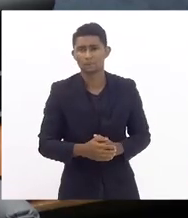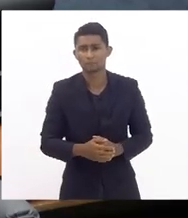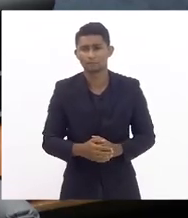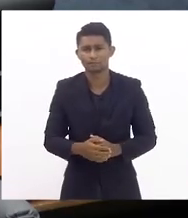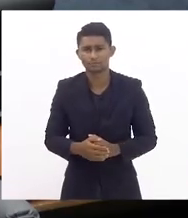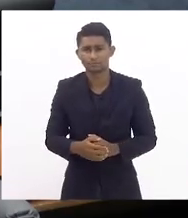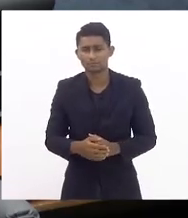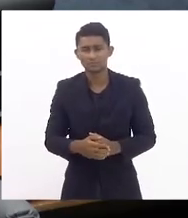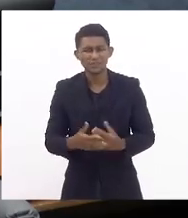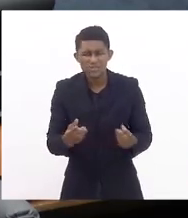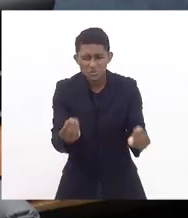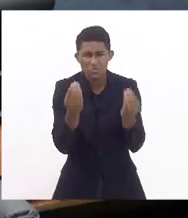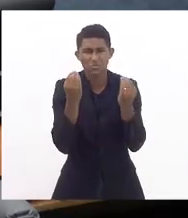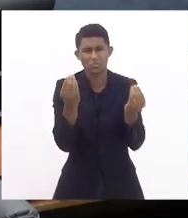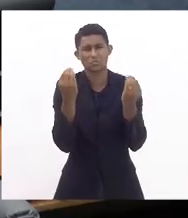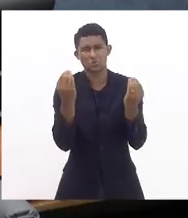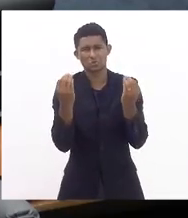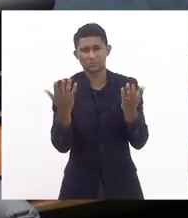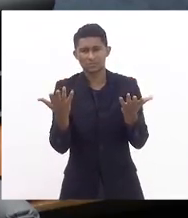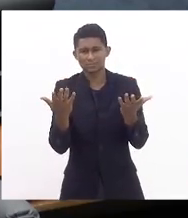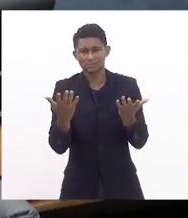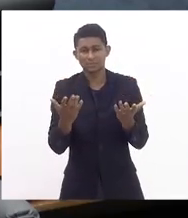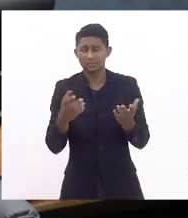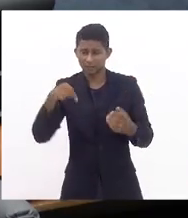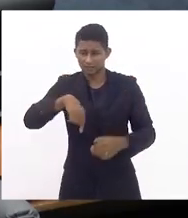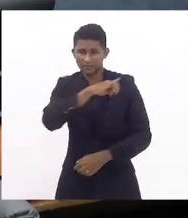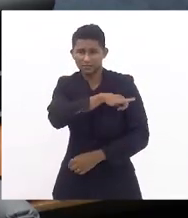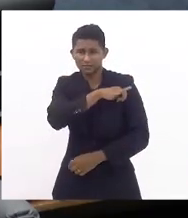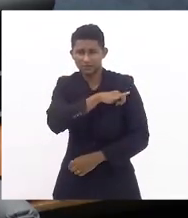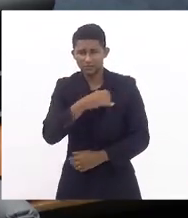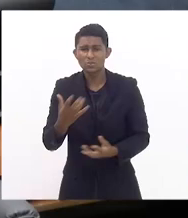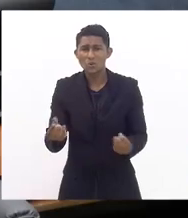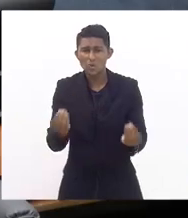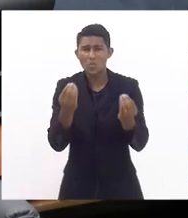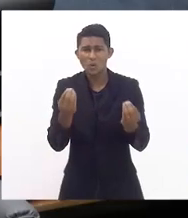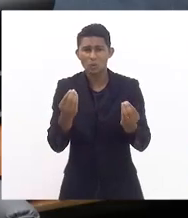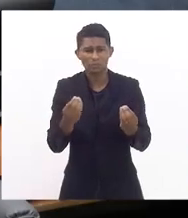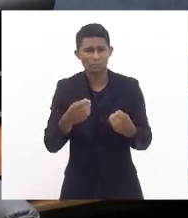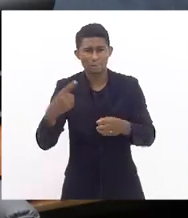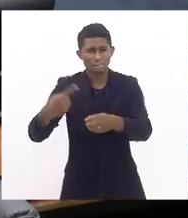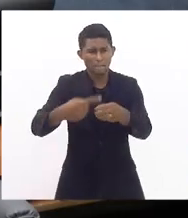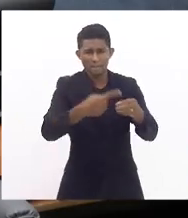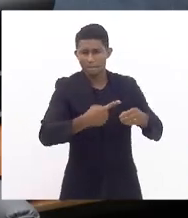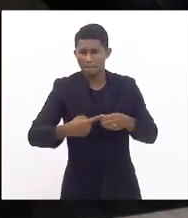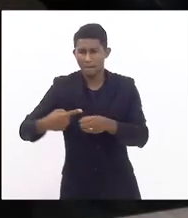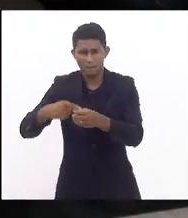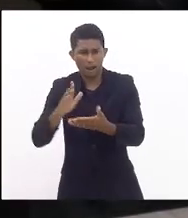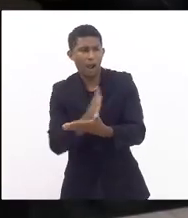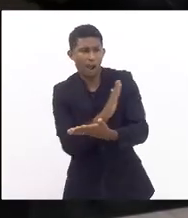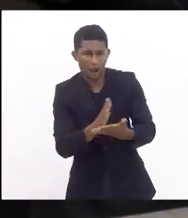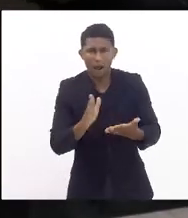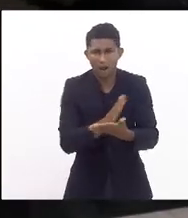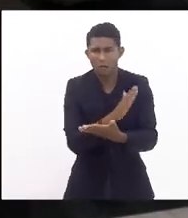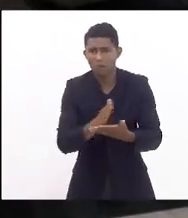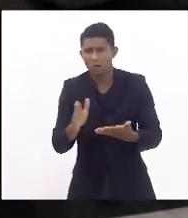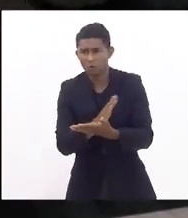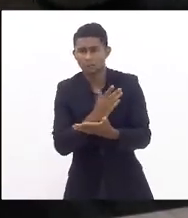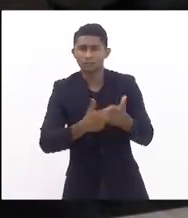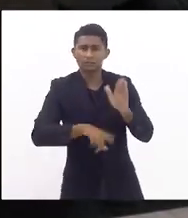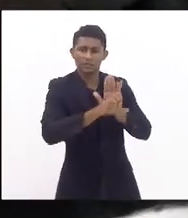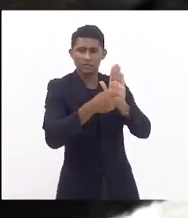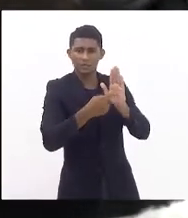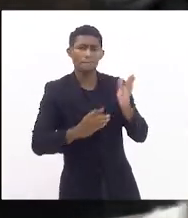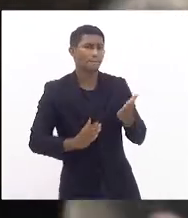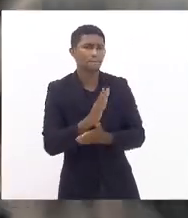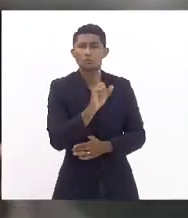É um absurdo o que acontece no estado do Rio de Janeiro. Salvo alguns municípios, deputada, que aprovaram a lei proibindo a cobrança